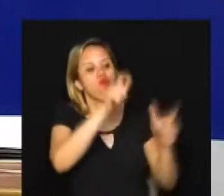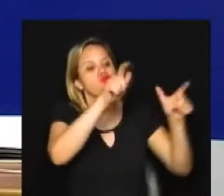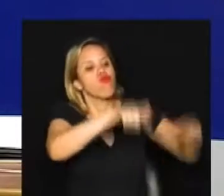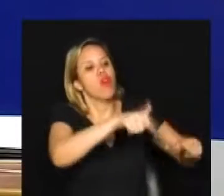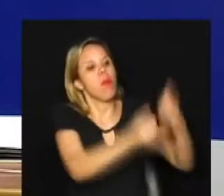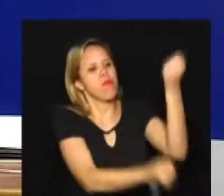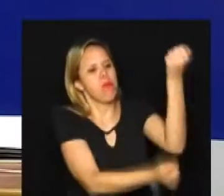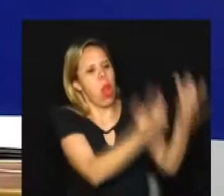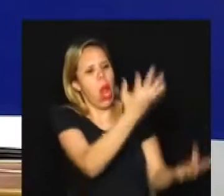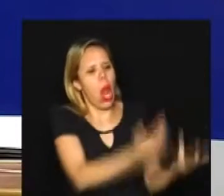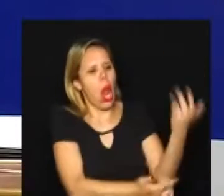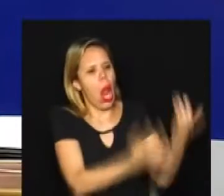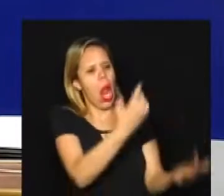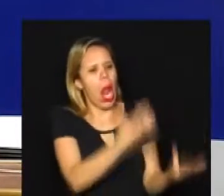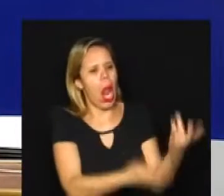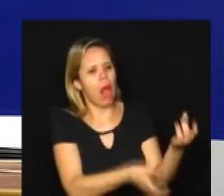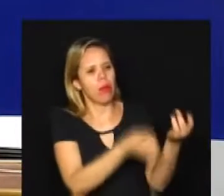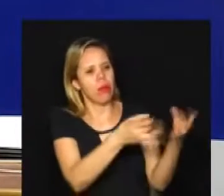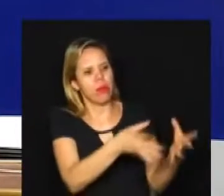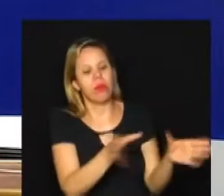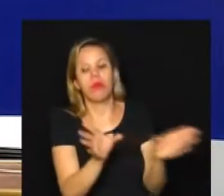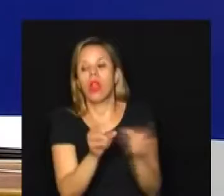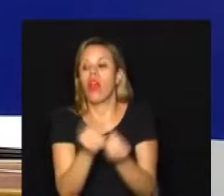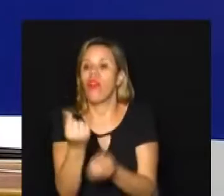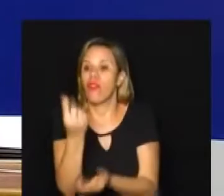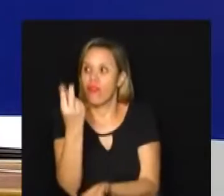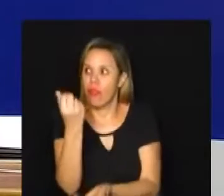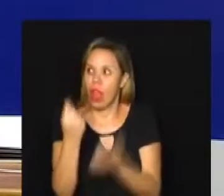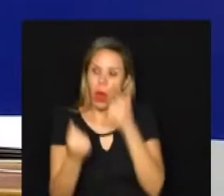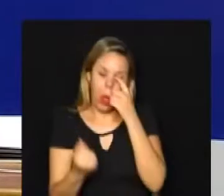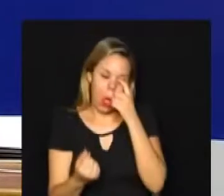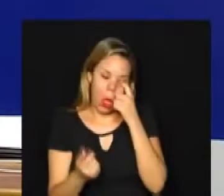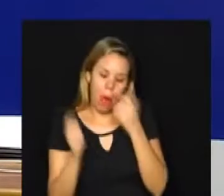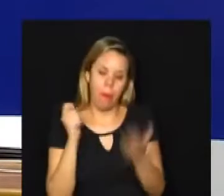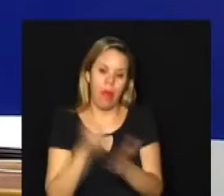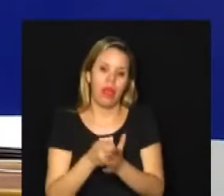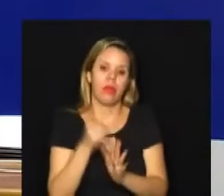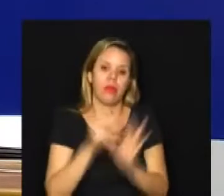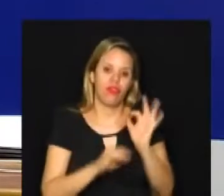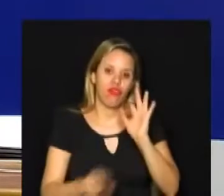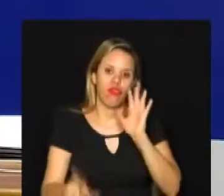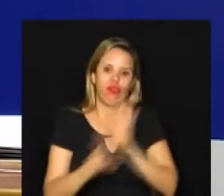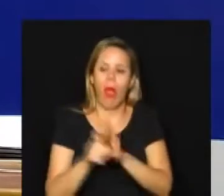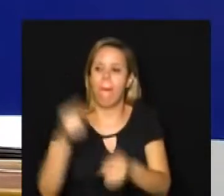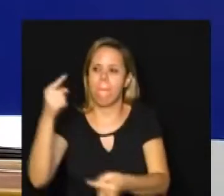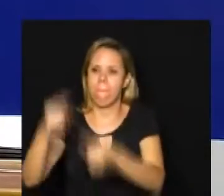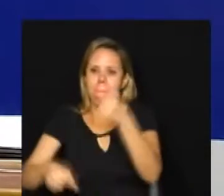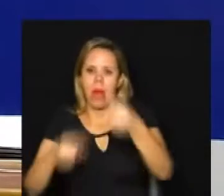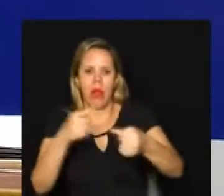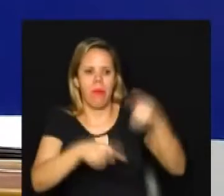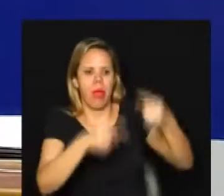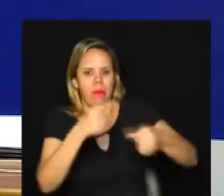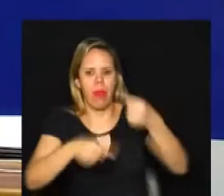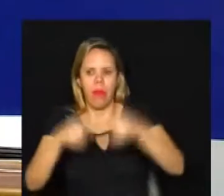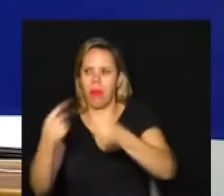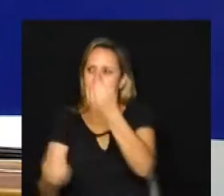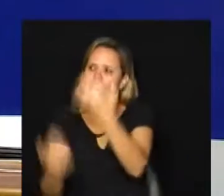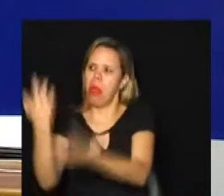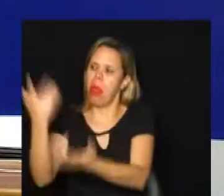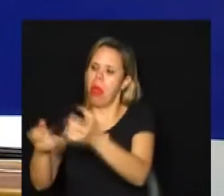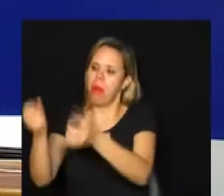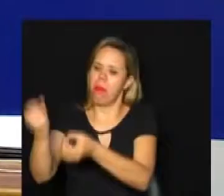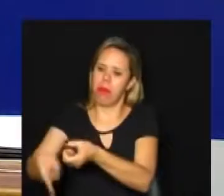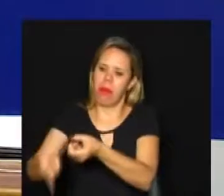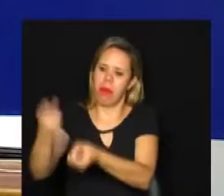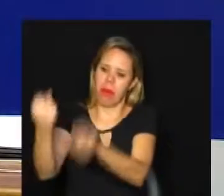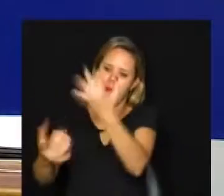da ocorrência das queimadas e define valores. Ou seja, é um projeto de lei proibindo queimadas em Campinas.